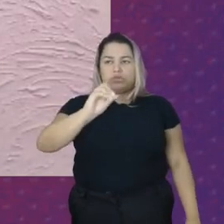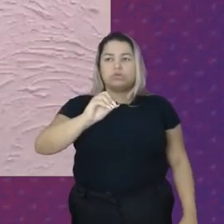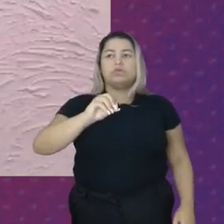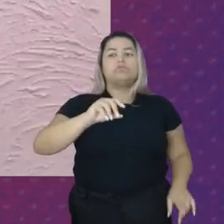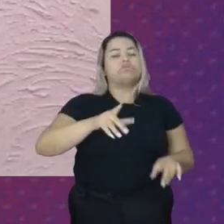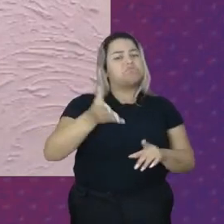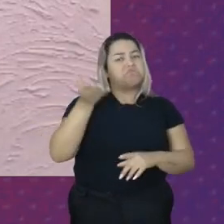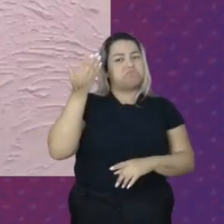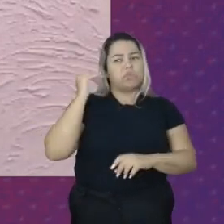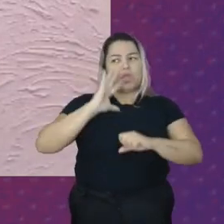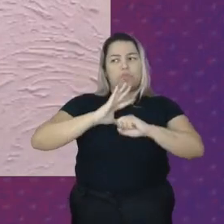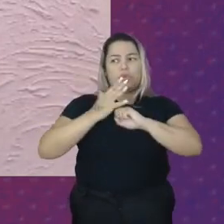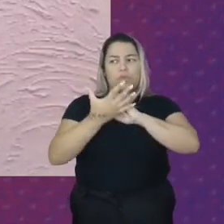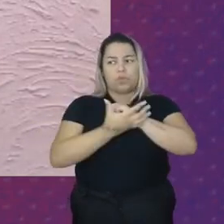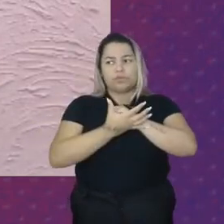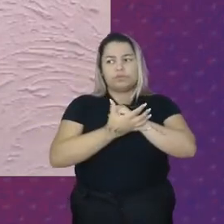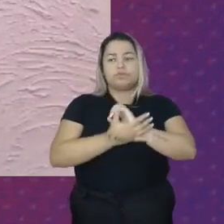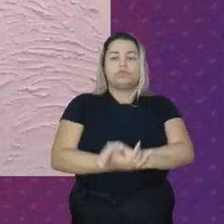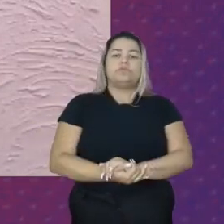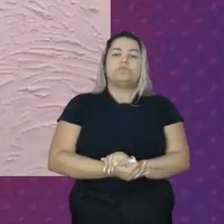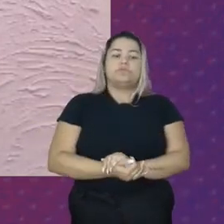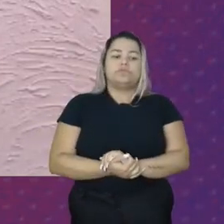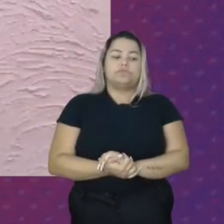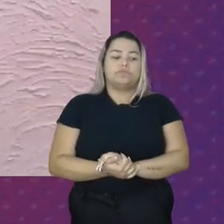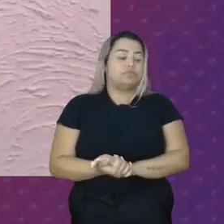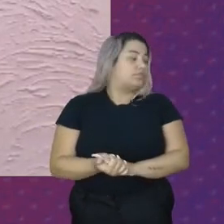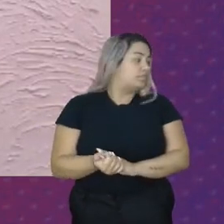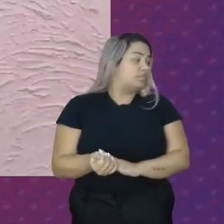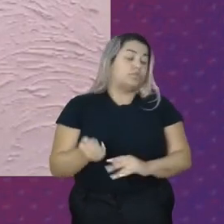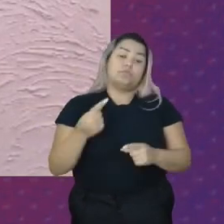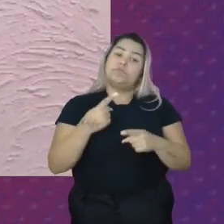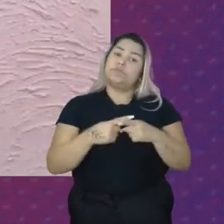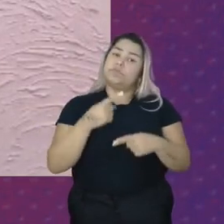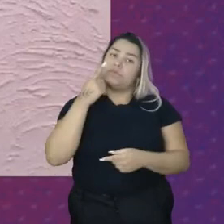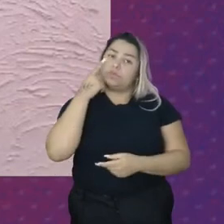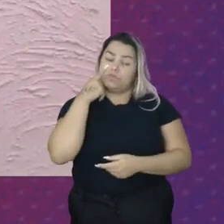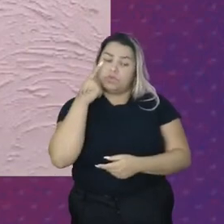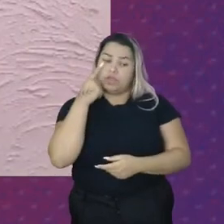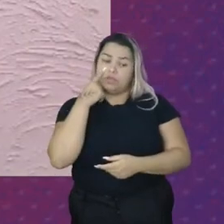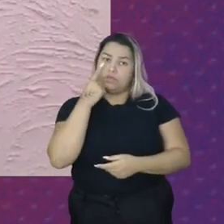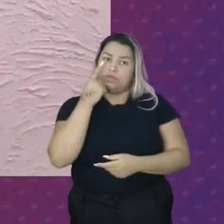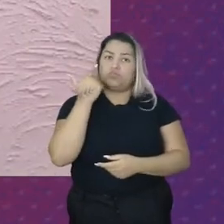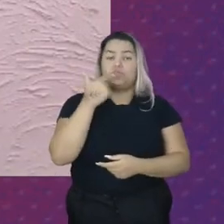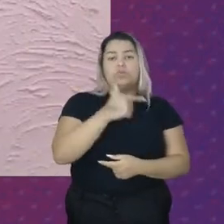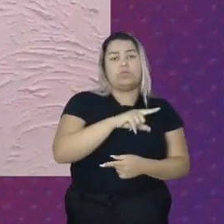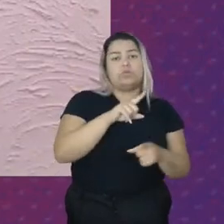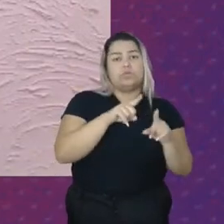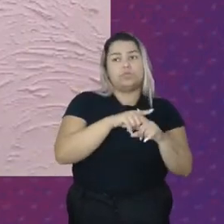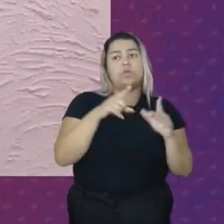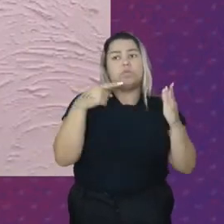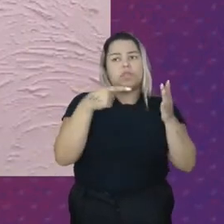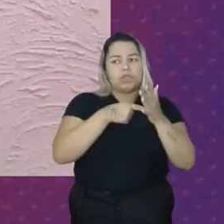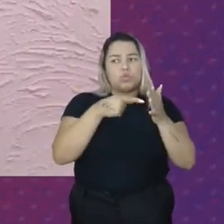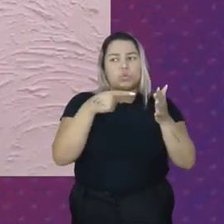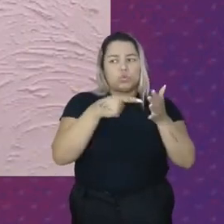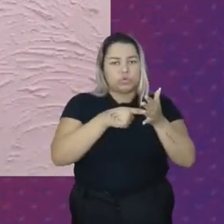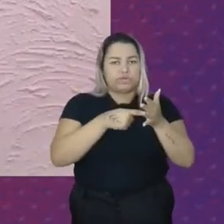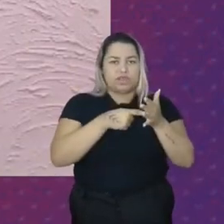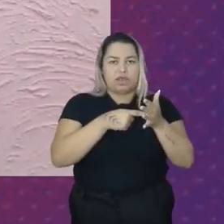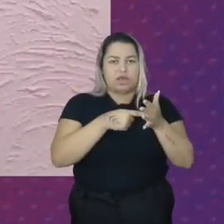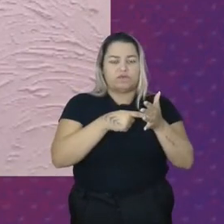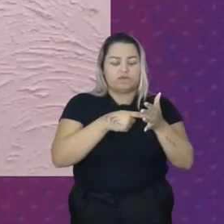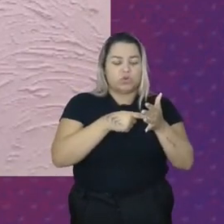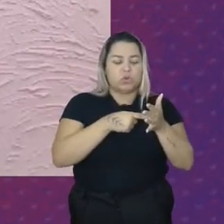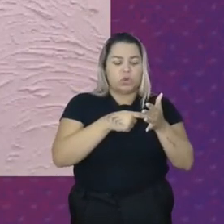ajudou muito nesse ponto, porque as pessoas prestaram mais atenção no outro do lado e denunciavam. E assim,